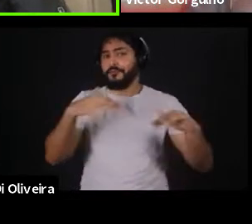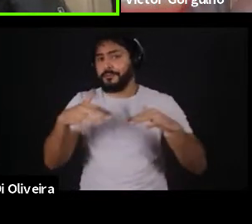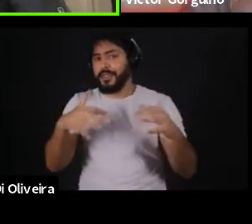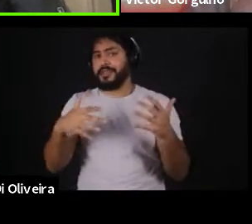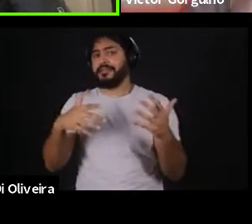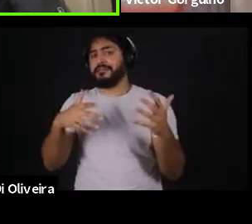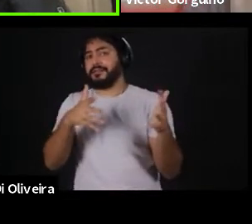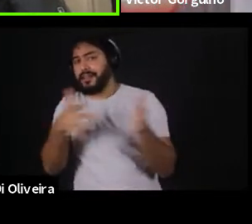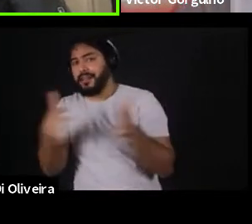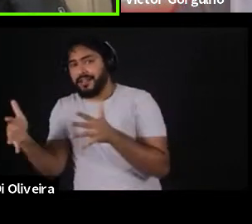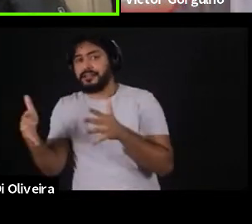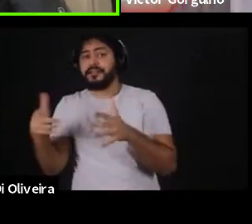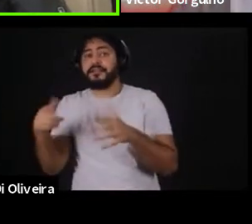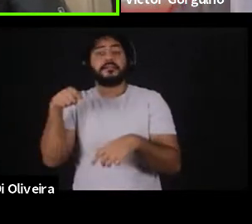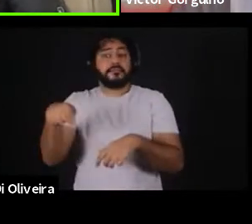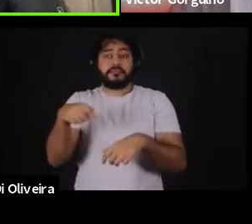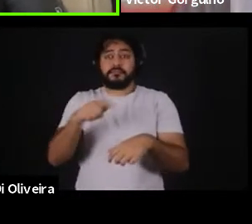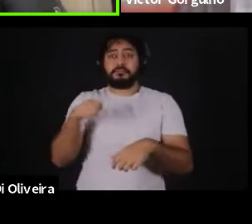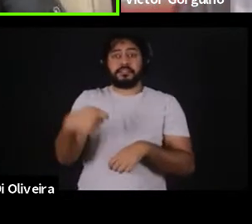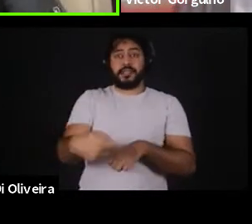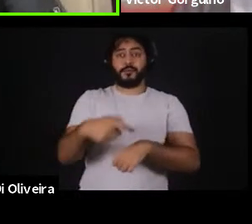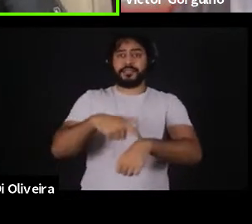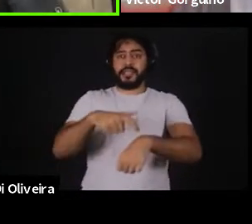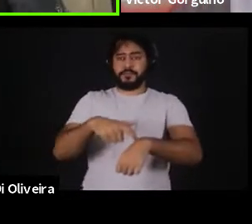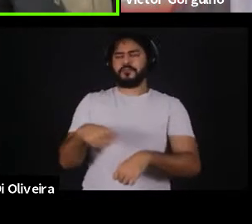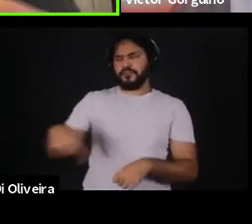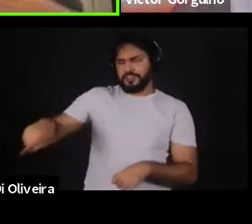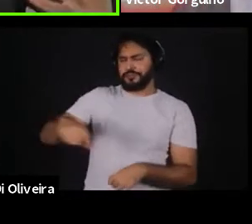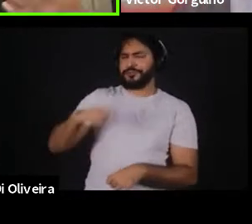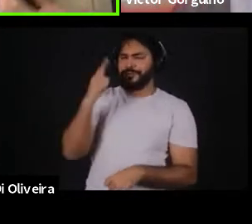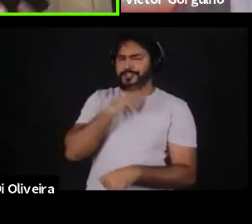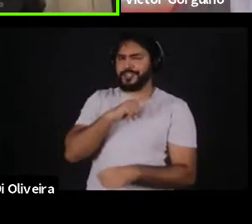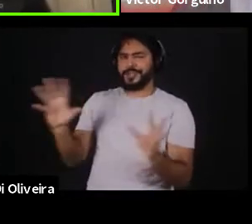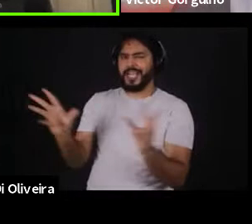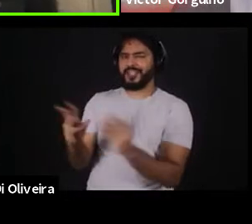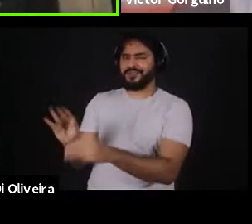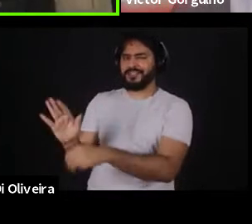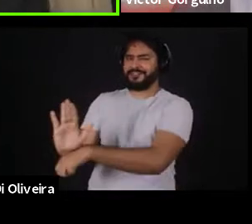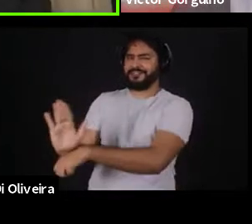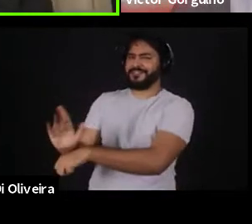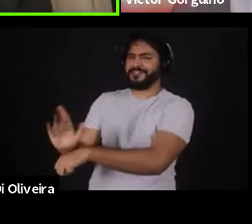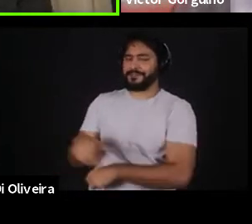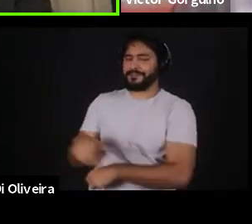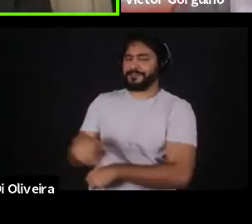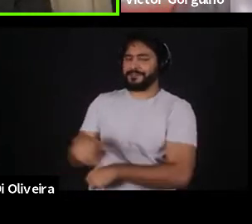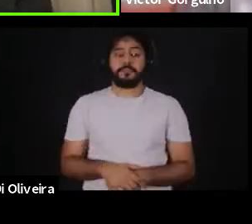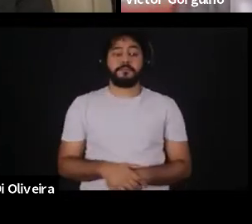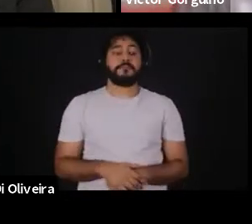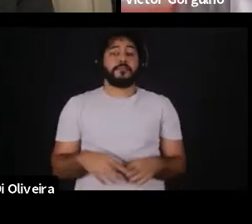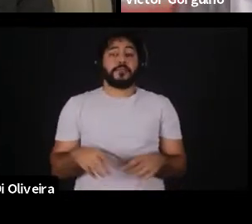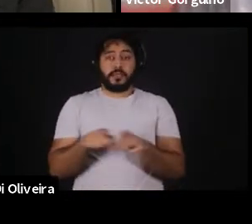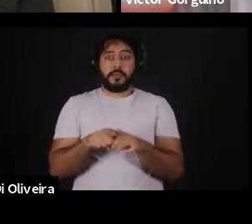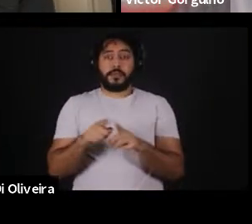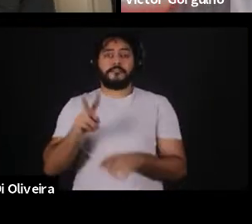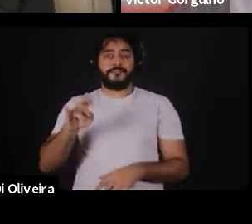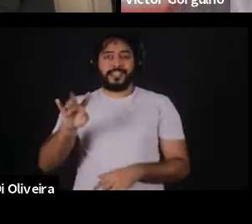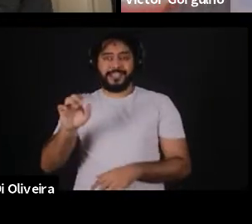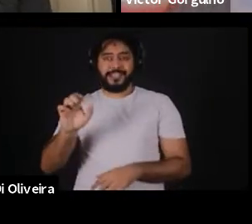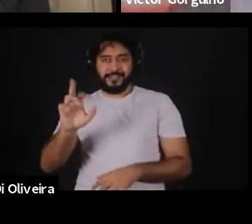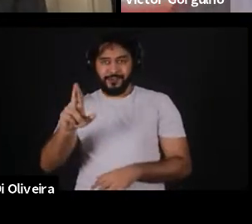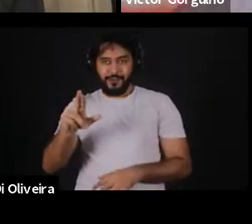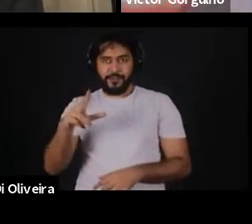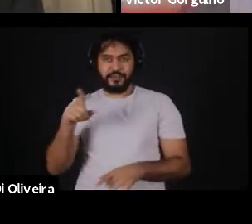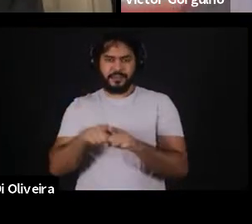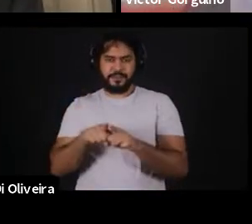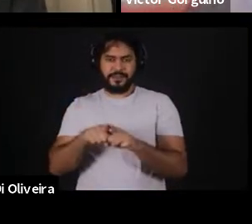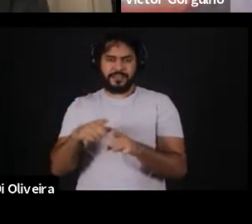muito legal. Agora, eu posso fazer uma. Desculpa, eu sei que o Vitor tinha perguntas para a gente também, mas Ai, é assim. verdade. Vou Não,